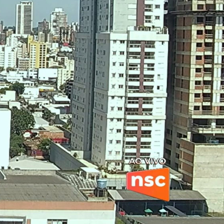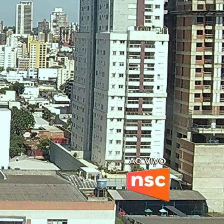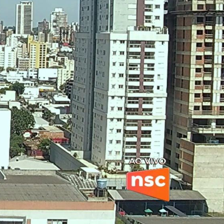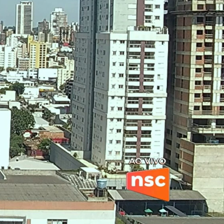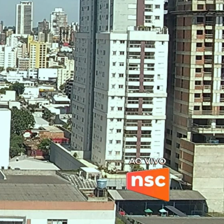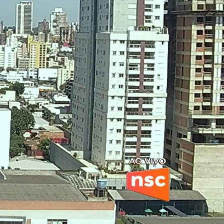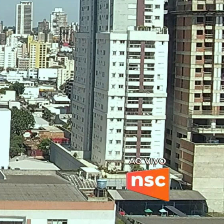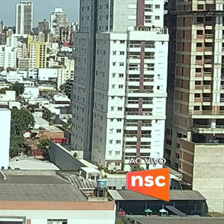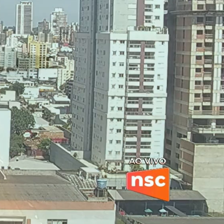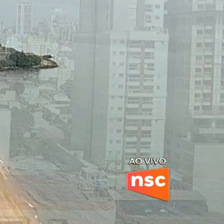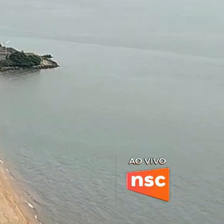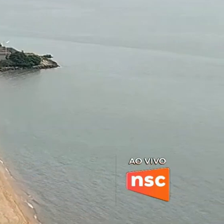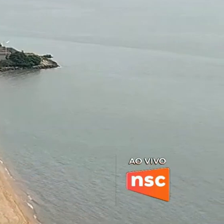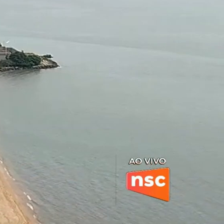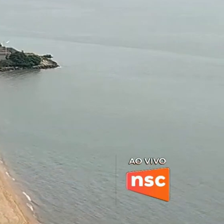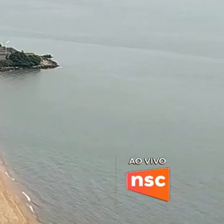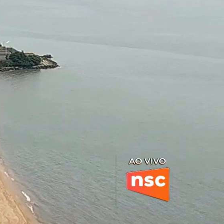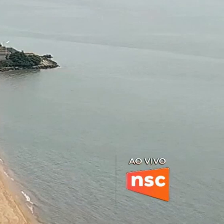Música